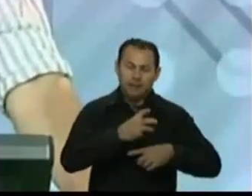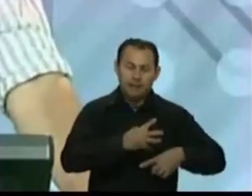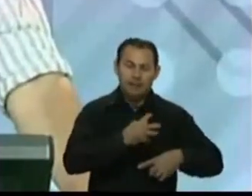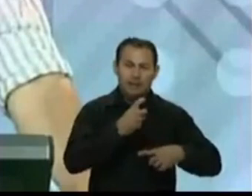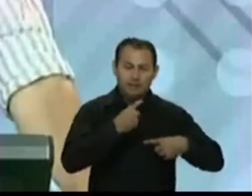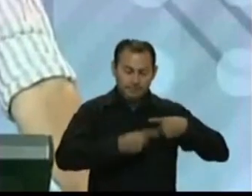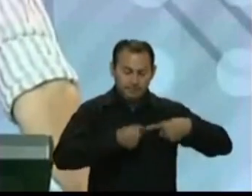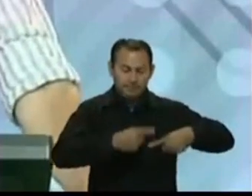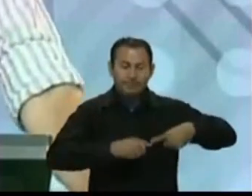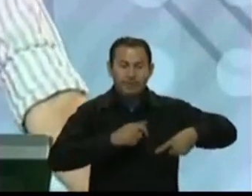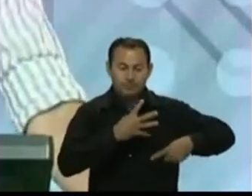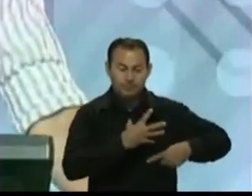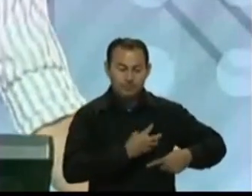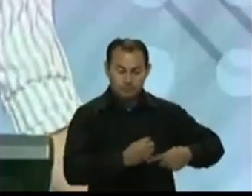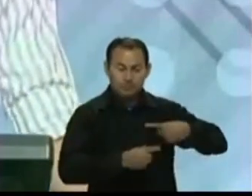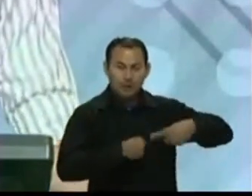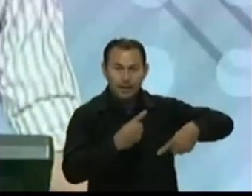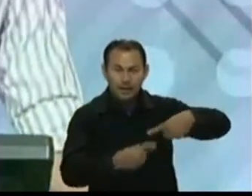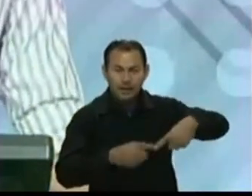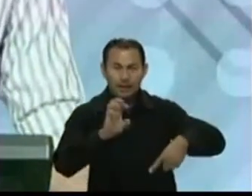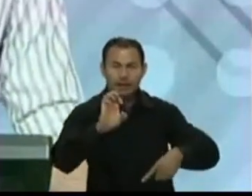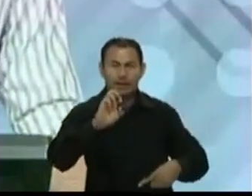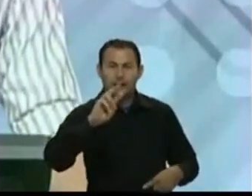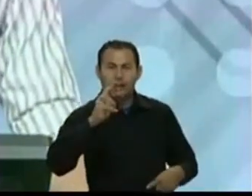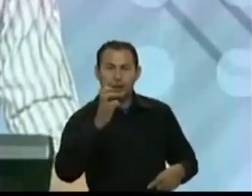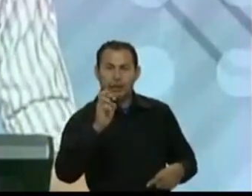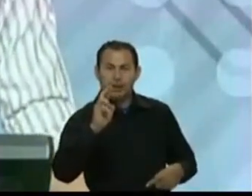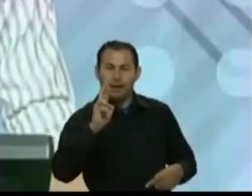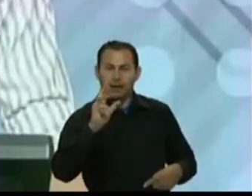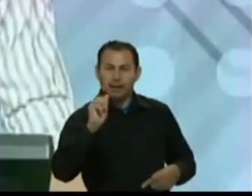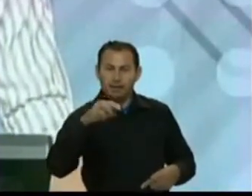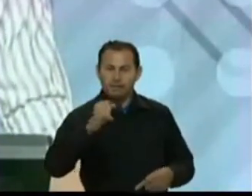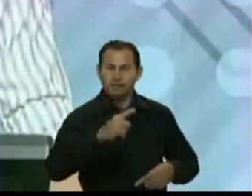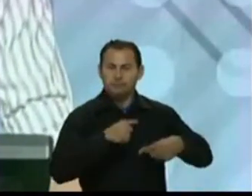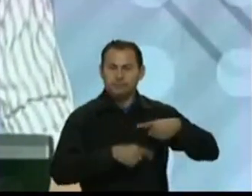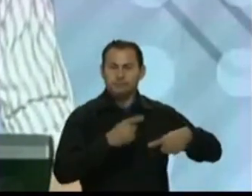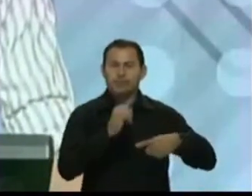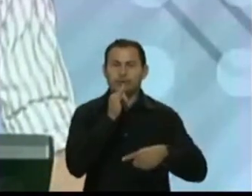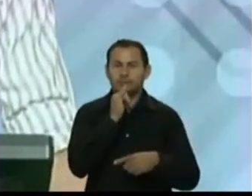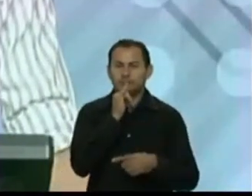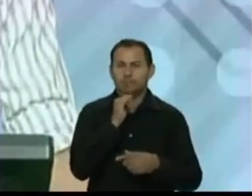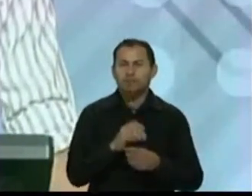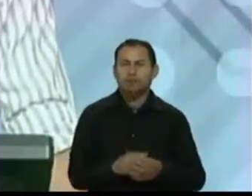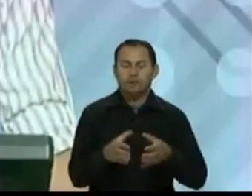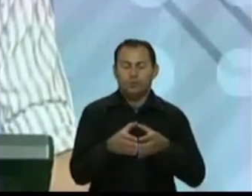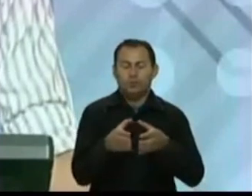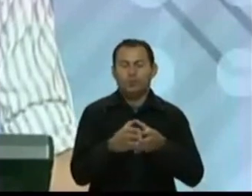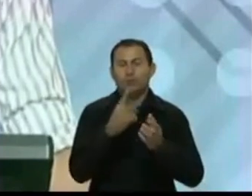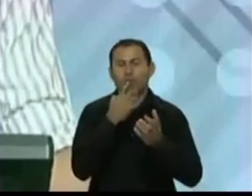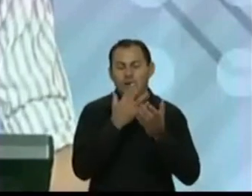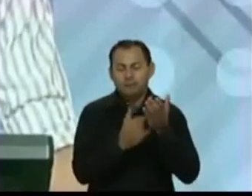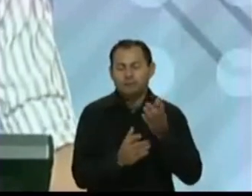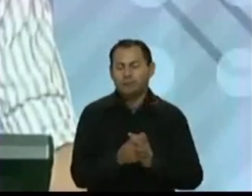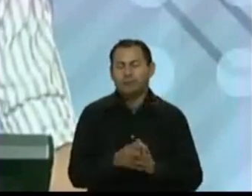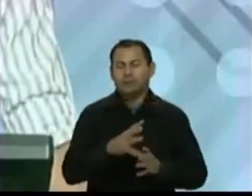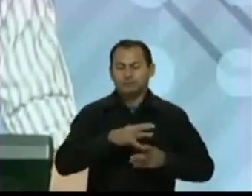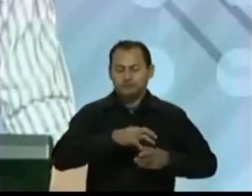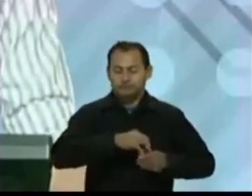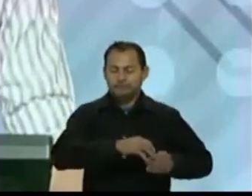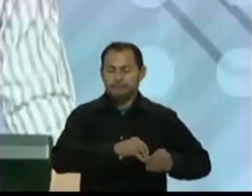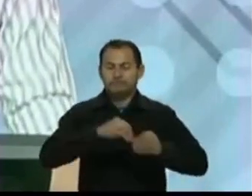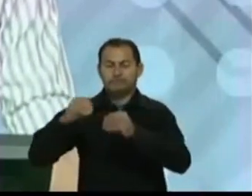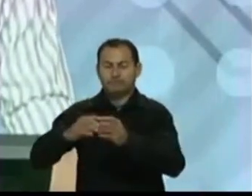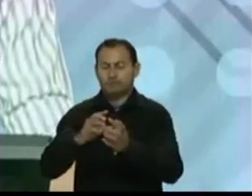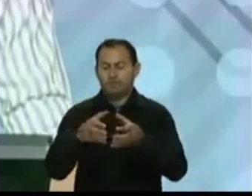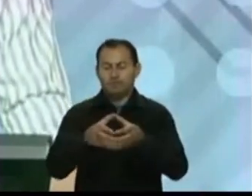que a gente herda, que a gente tem, e que funciona em humanos por exemplo, grupos sanguíneos, transplantes e doenças autoimunes. Então, o